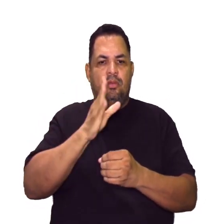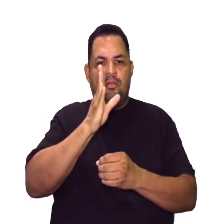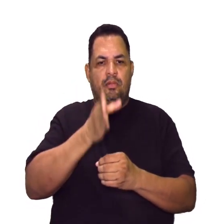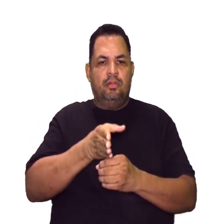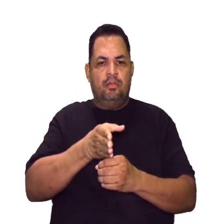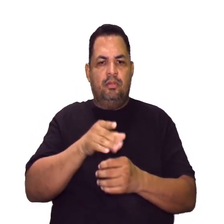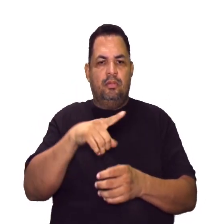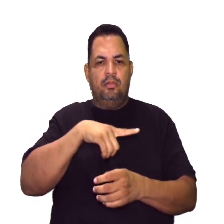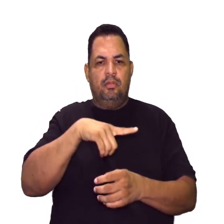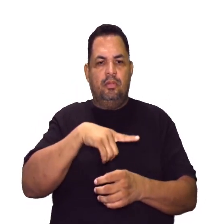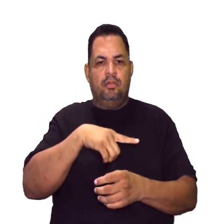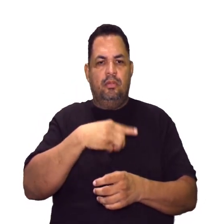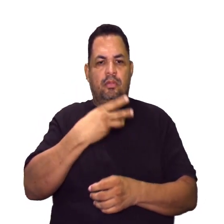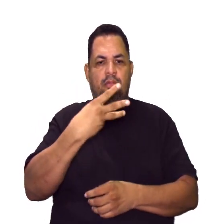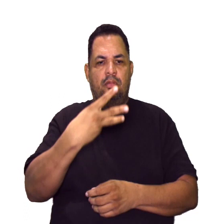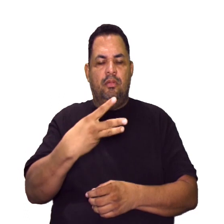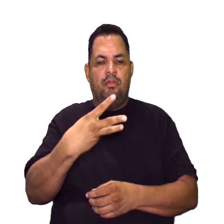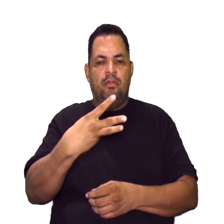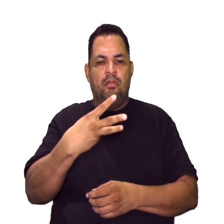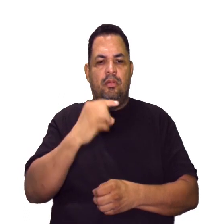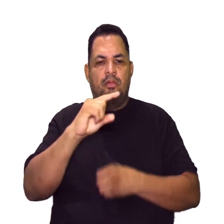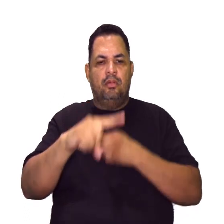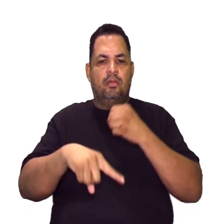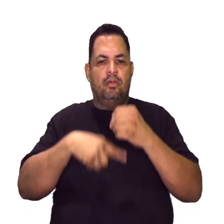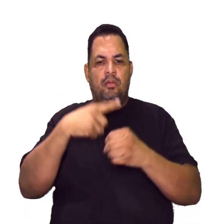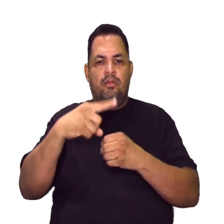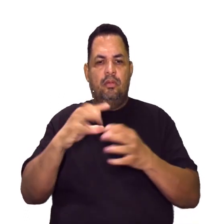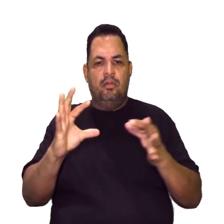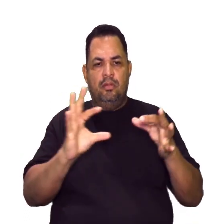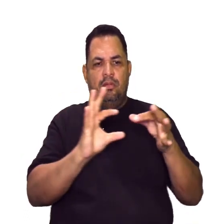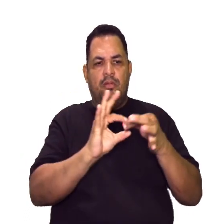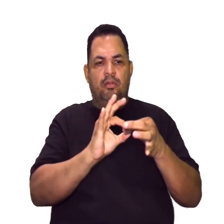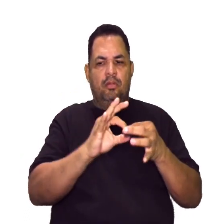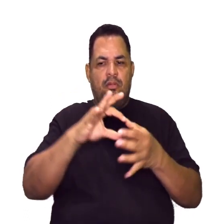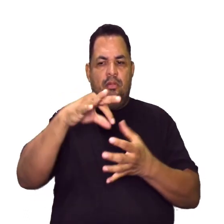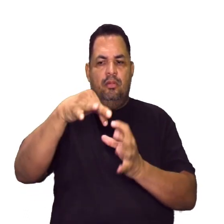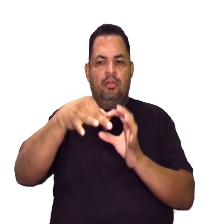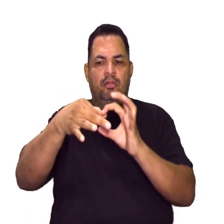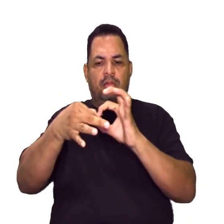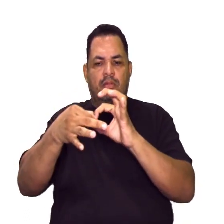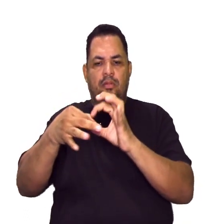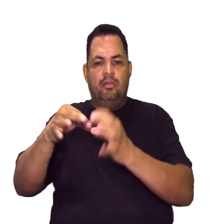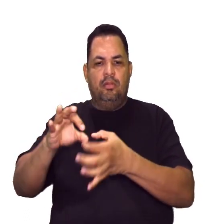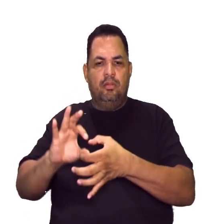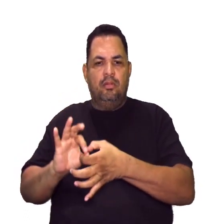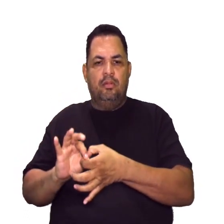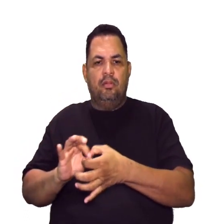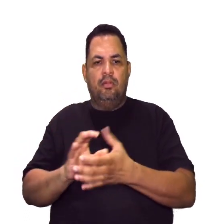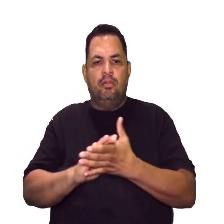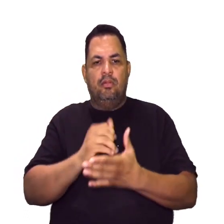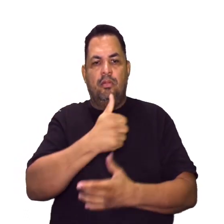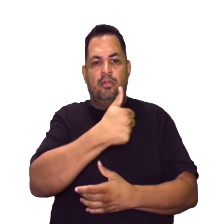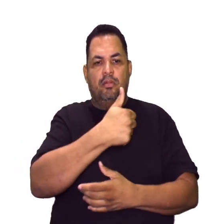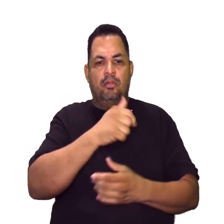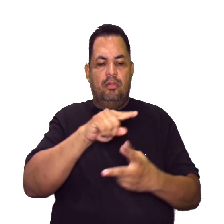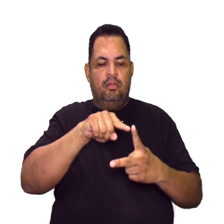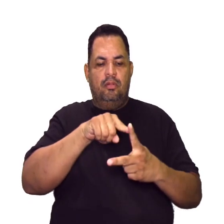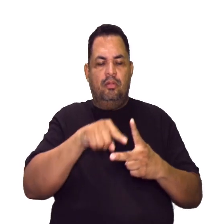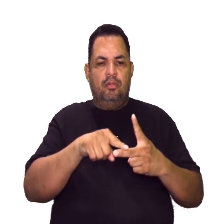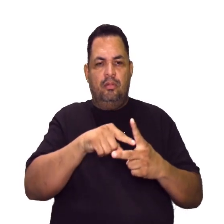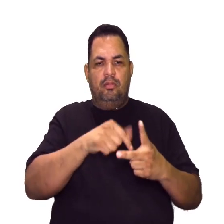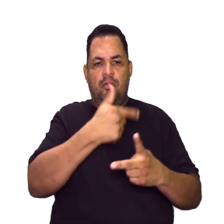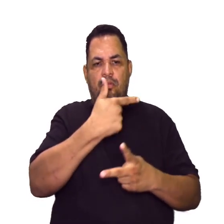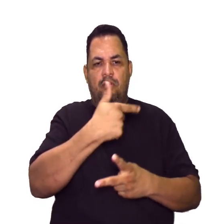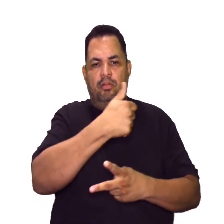aqui nós temos 3 átomos ligados a ele. O ângulo aqui é 120, porque no total,